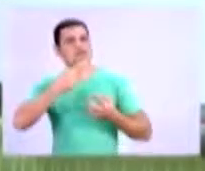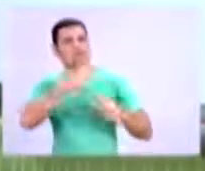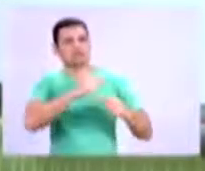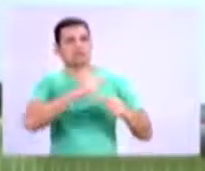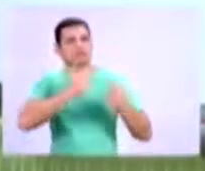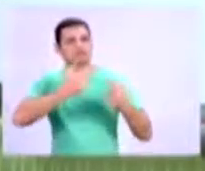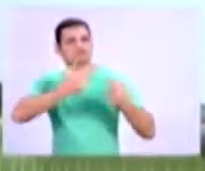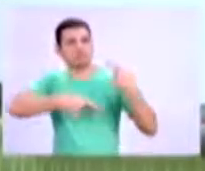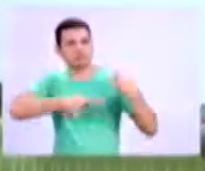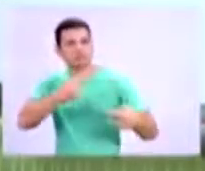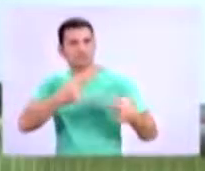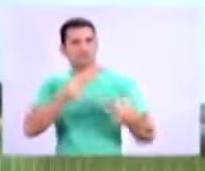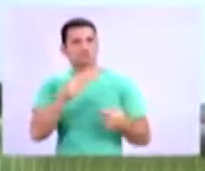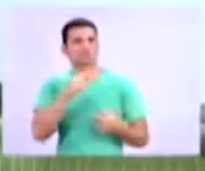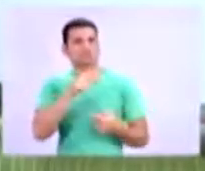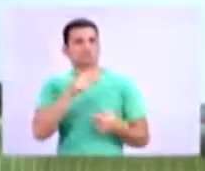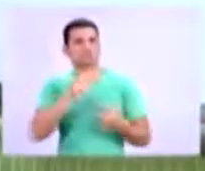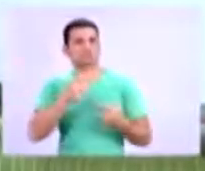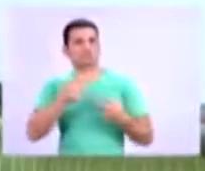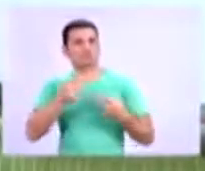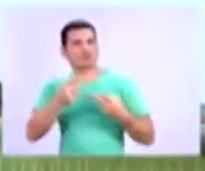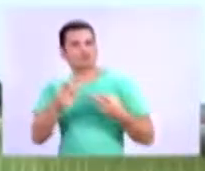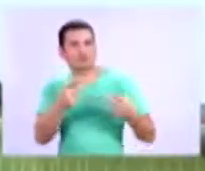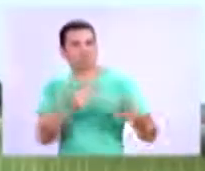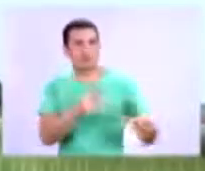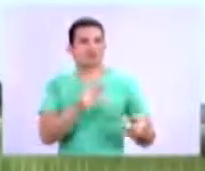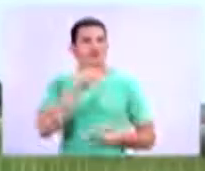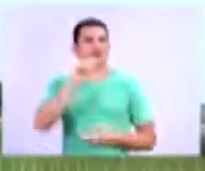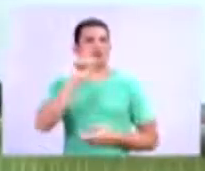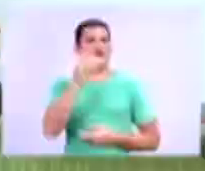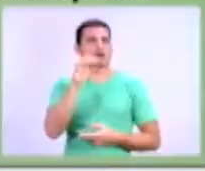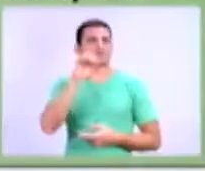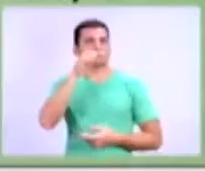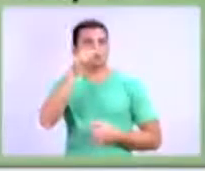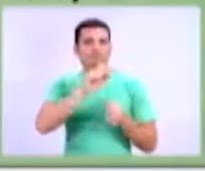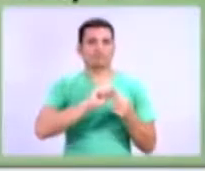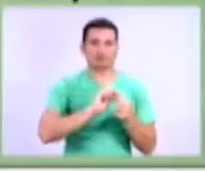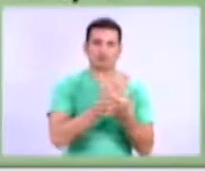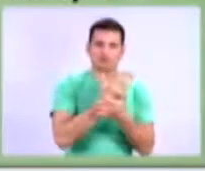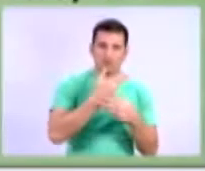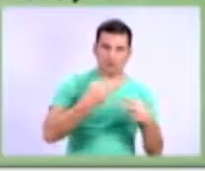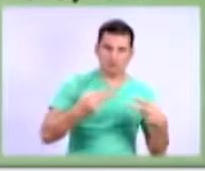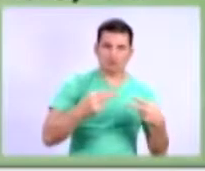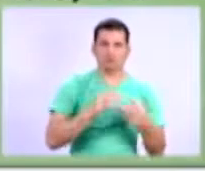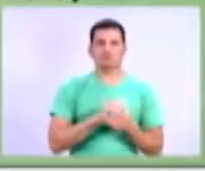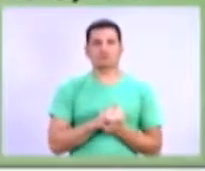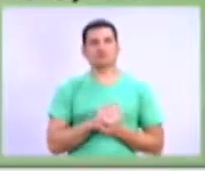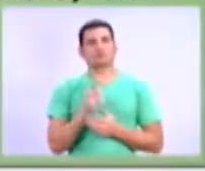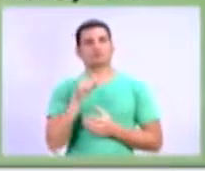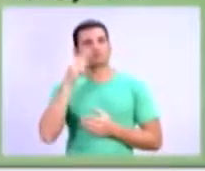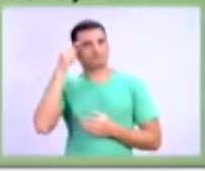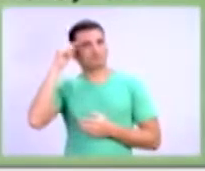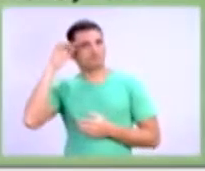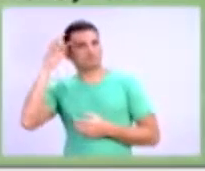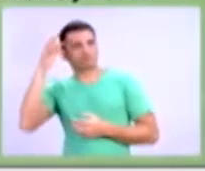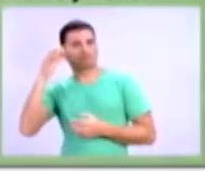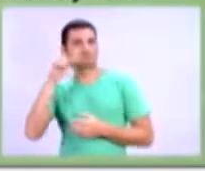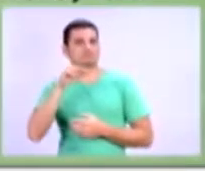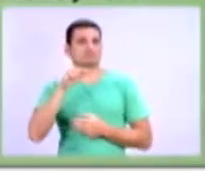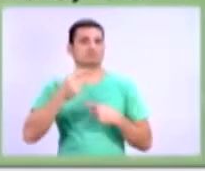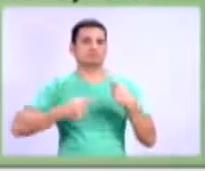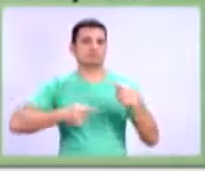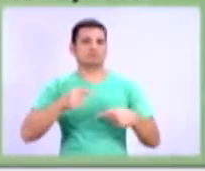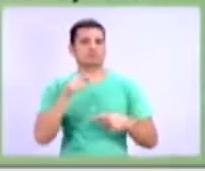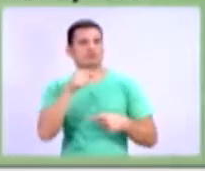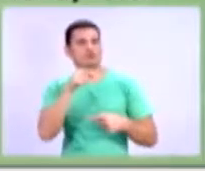política, né? Ela nos convida à ação. Essa reflexão política, ela pretende, né,